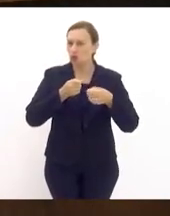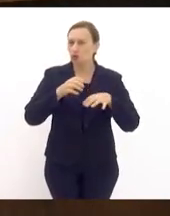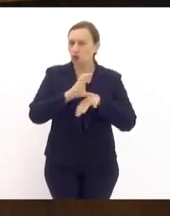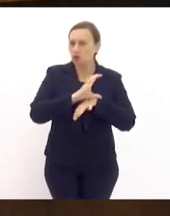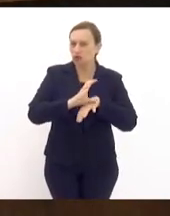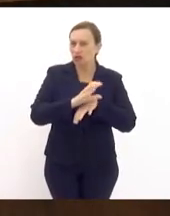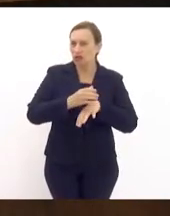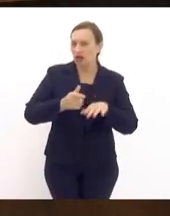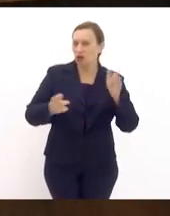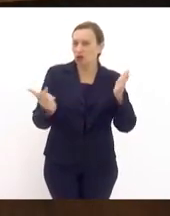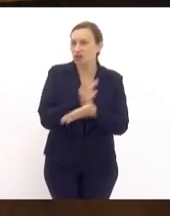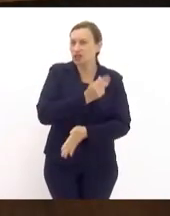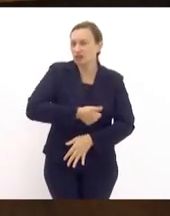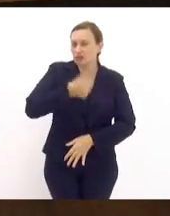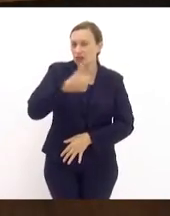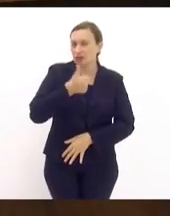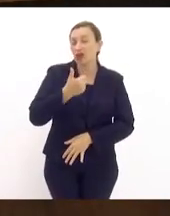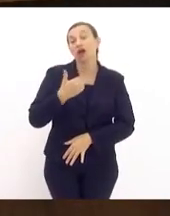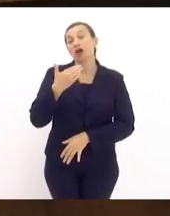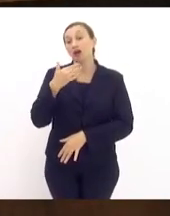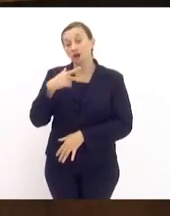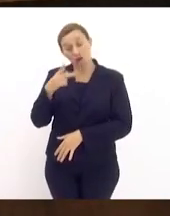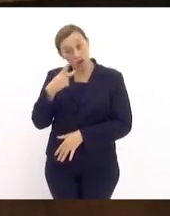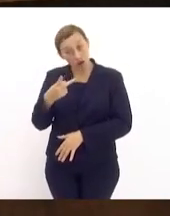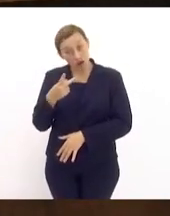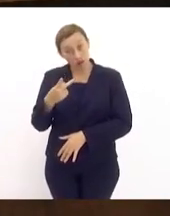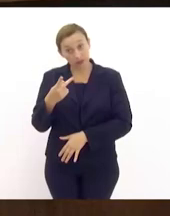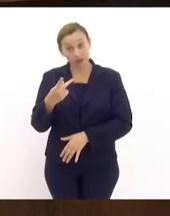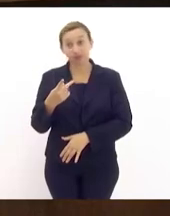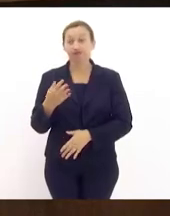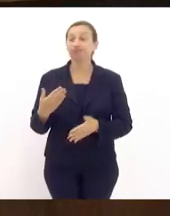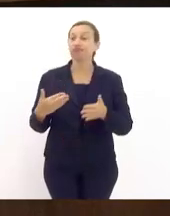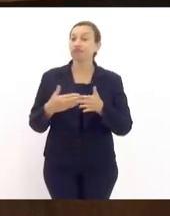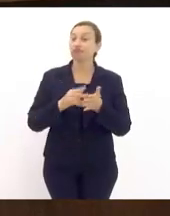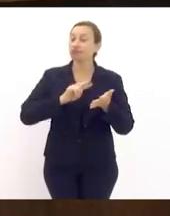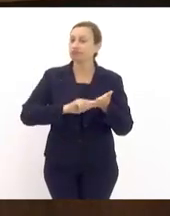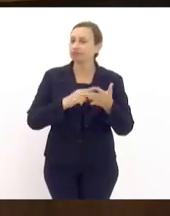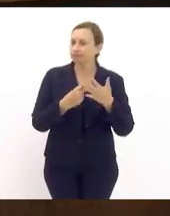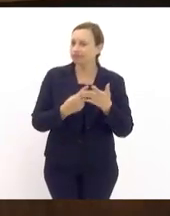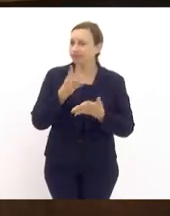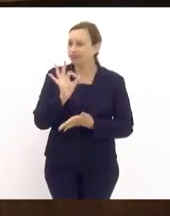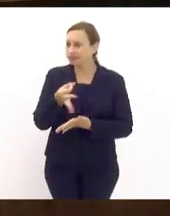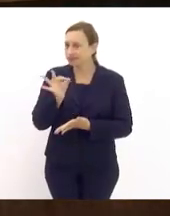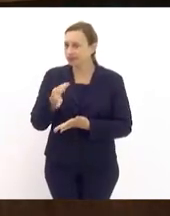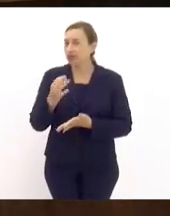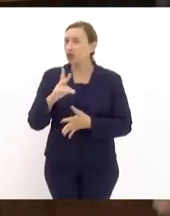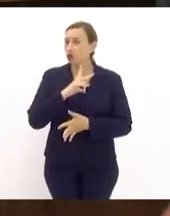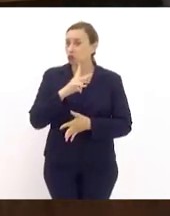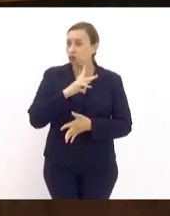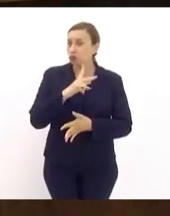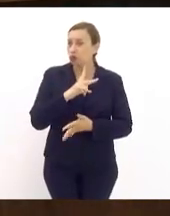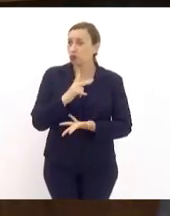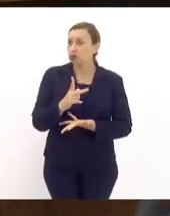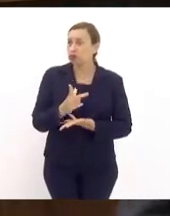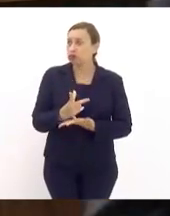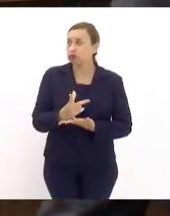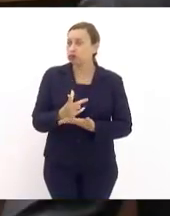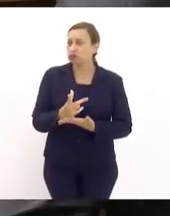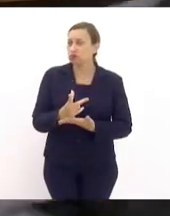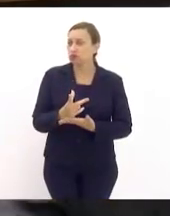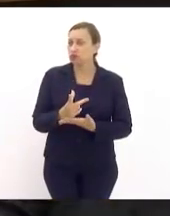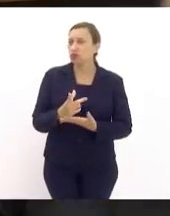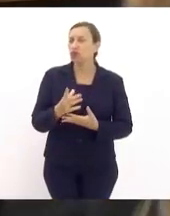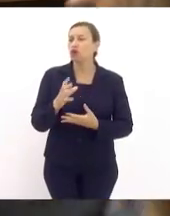aqui, eu considero, salvo melhor juízo, até fazendo uma interpretação analógica do próprio Código